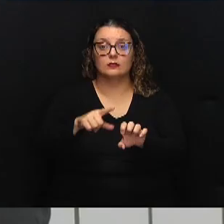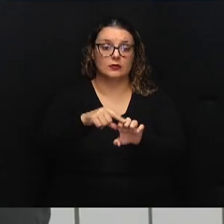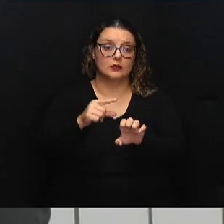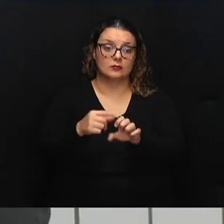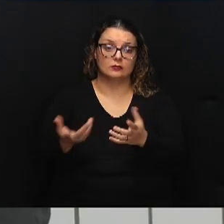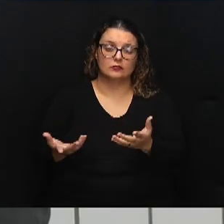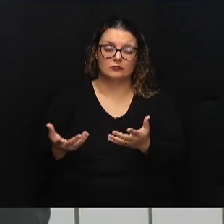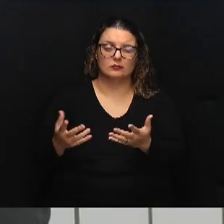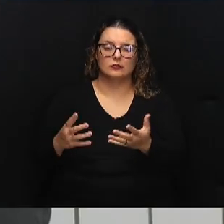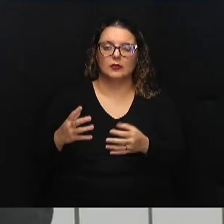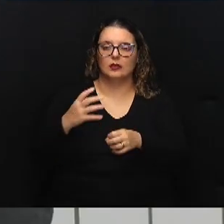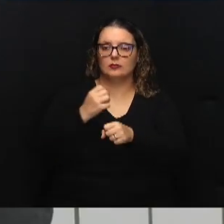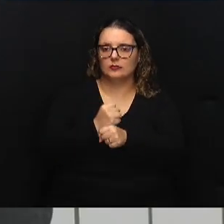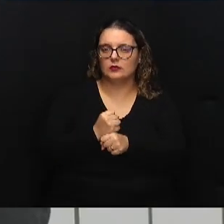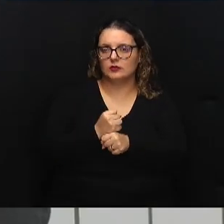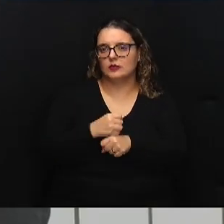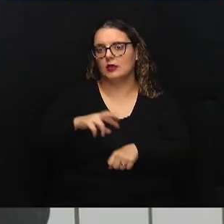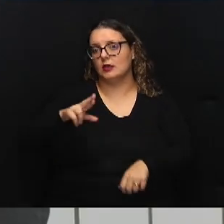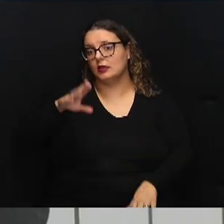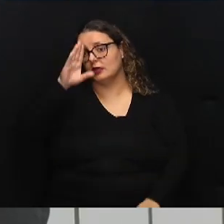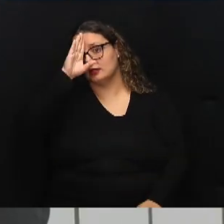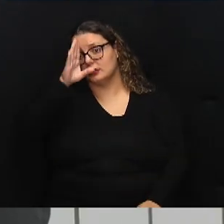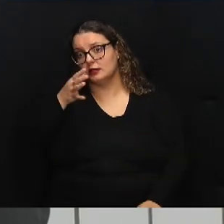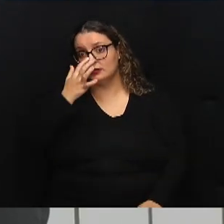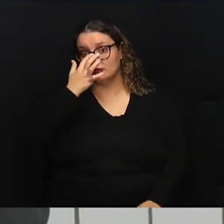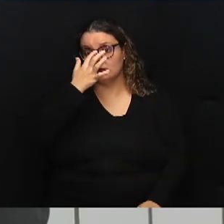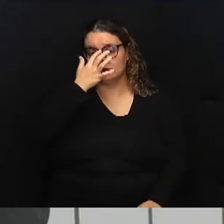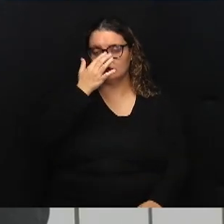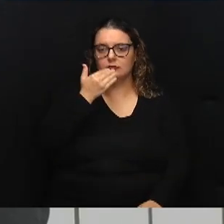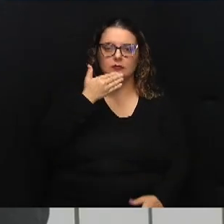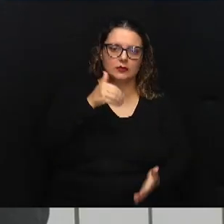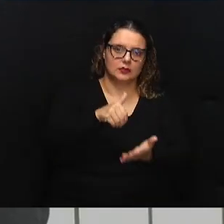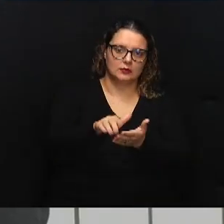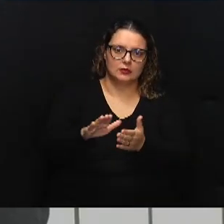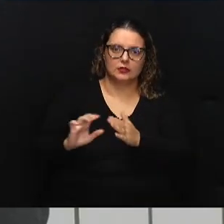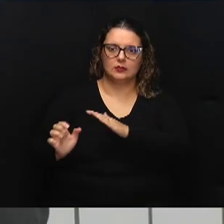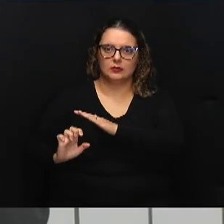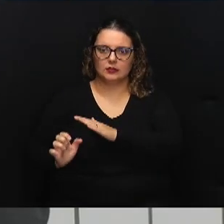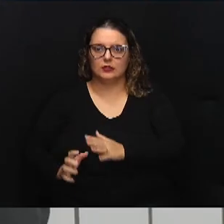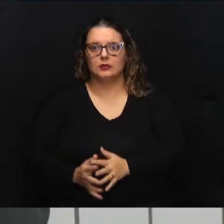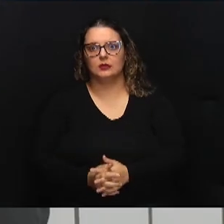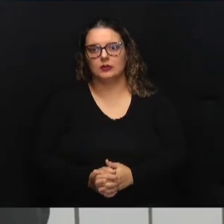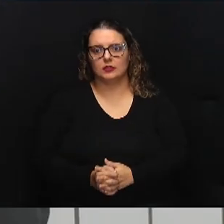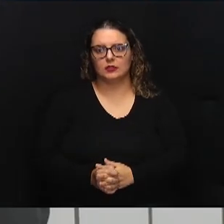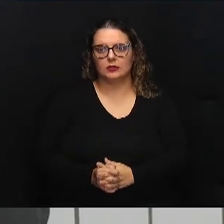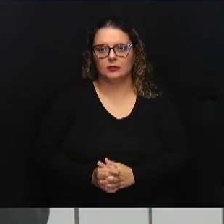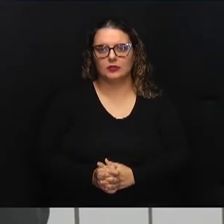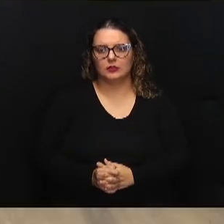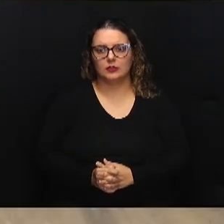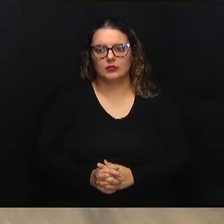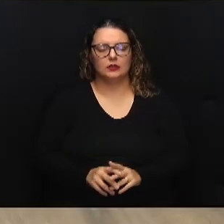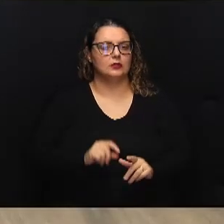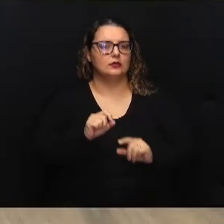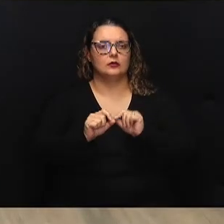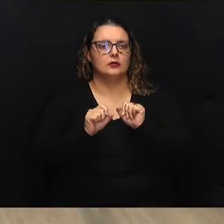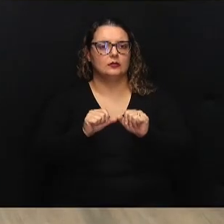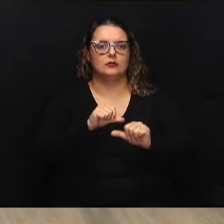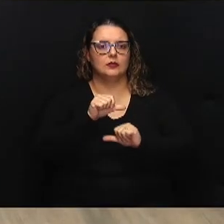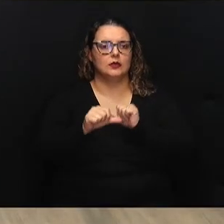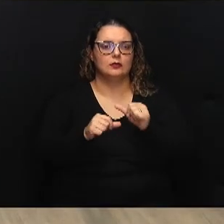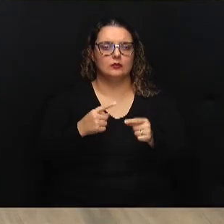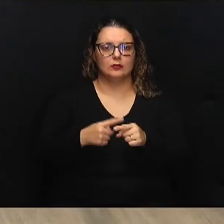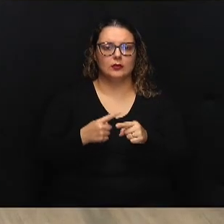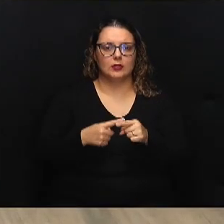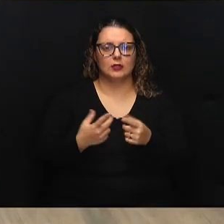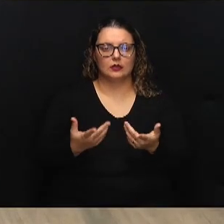acho que esses são os motivos principais de saída dos funcionários da empresa, né. E o que pode ter mudado, né? Porque